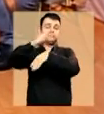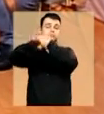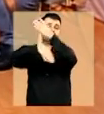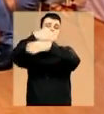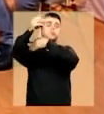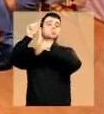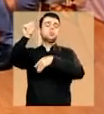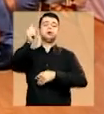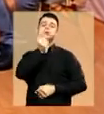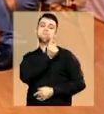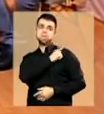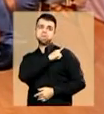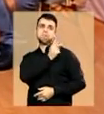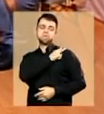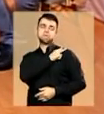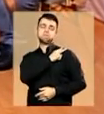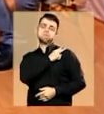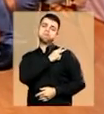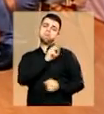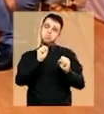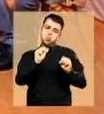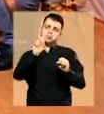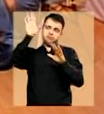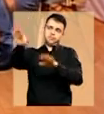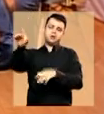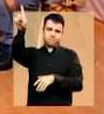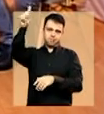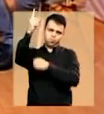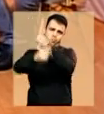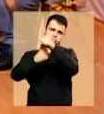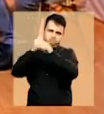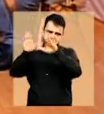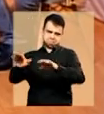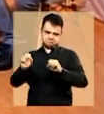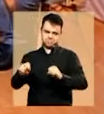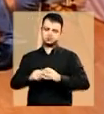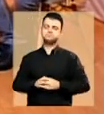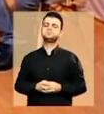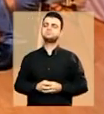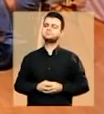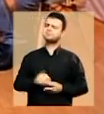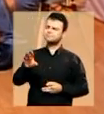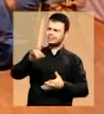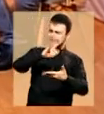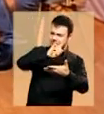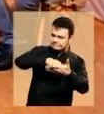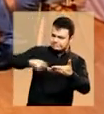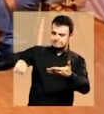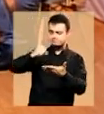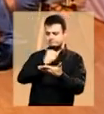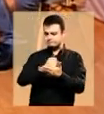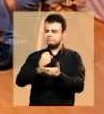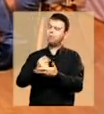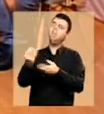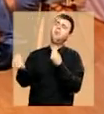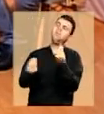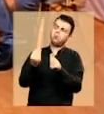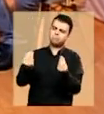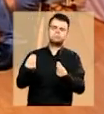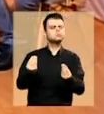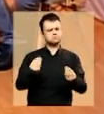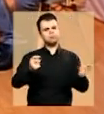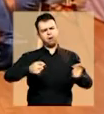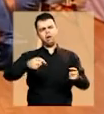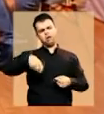school e aí... E documentação? É muito complicado com relação a visto? Qual que é o passo? O passaporte você faz aqui em Rio